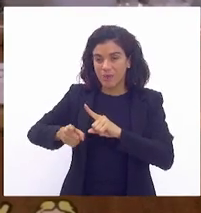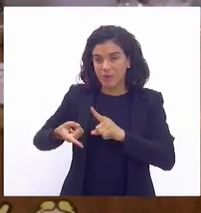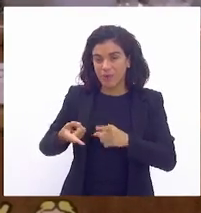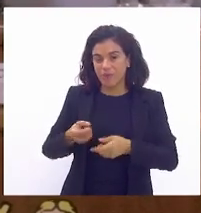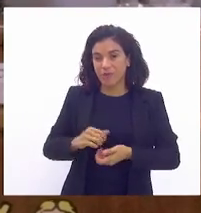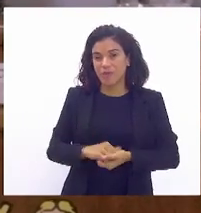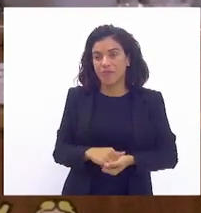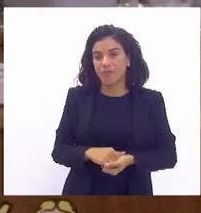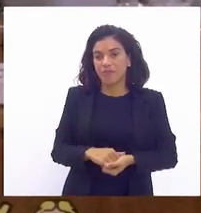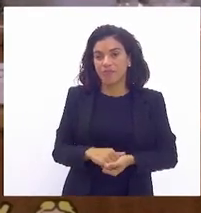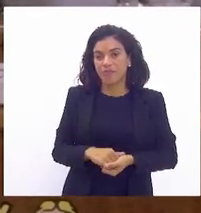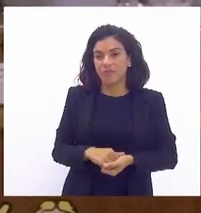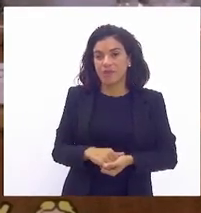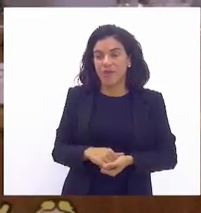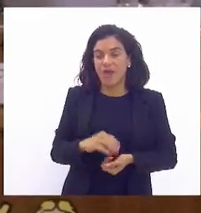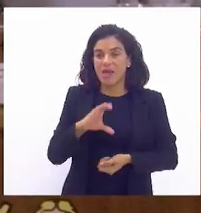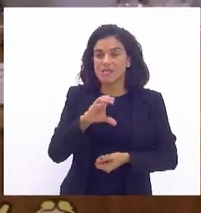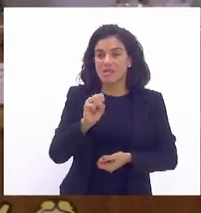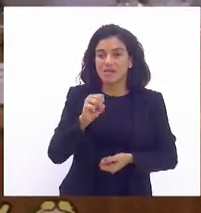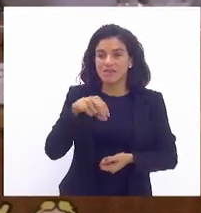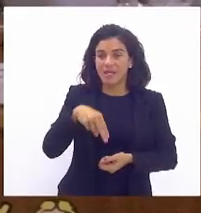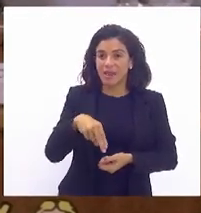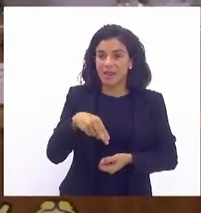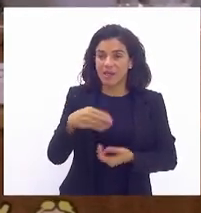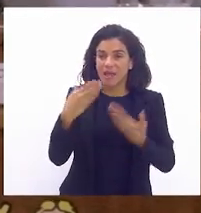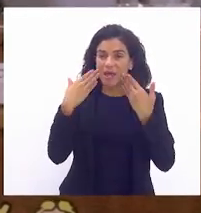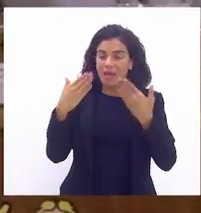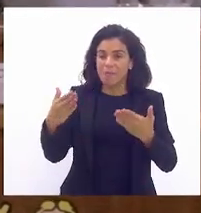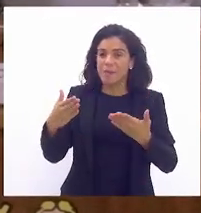permeabilizado. A CSN apresentou plano.